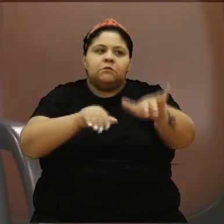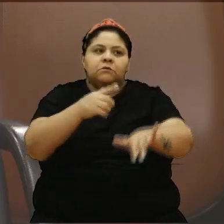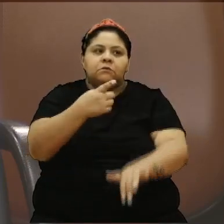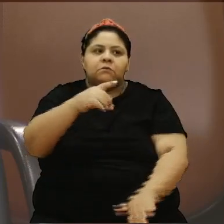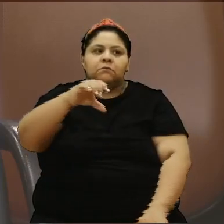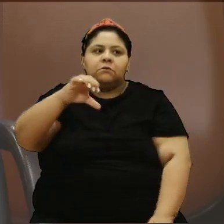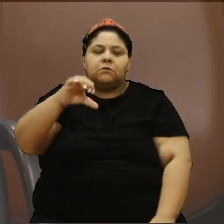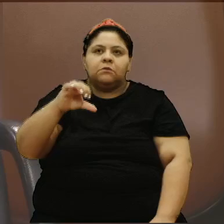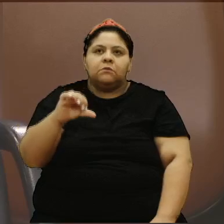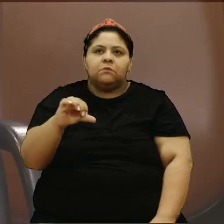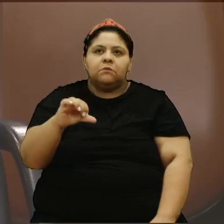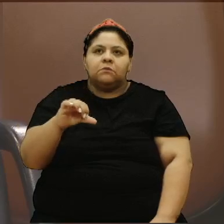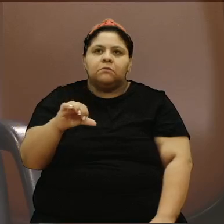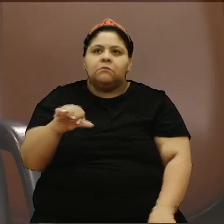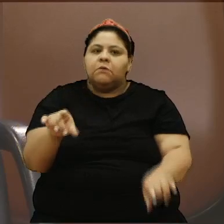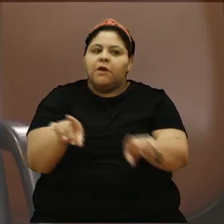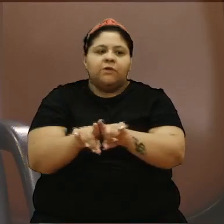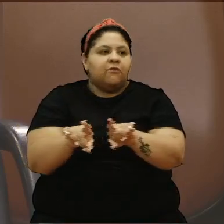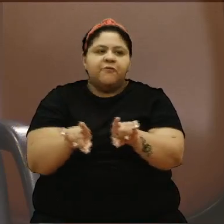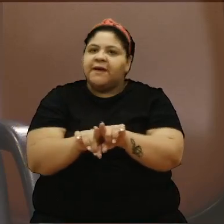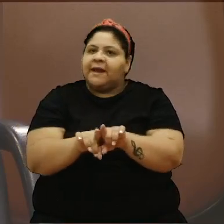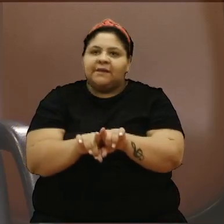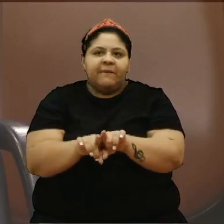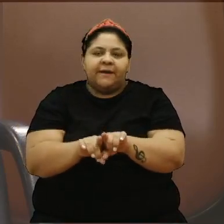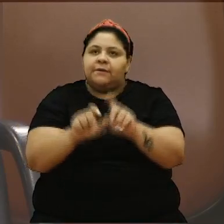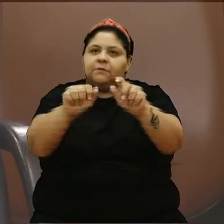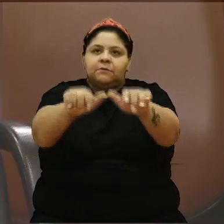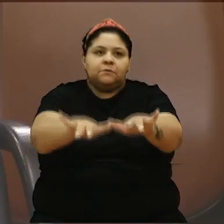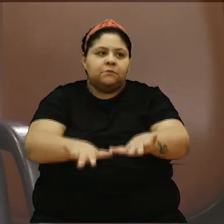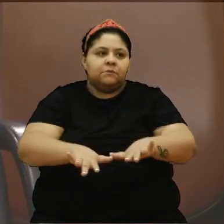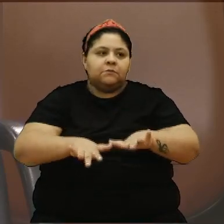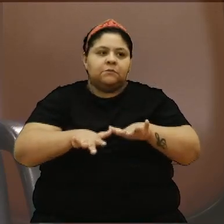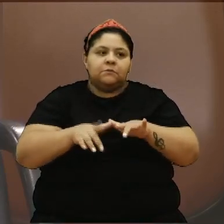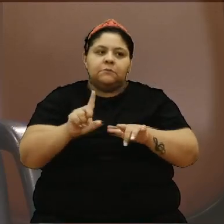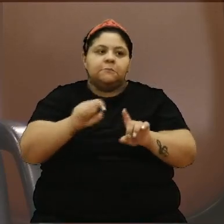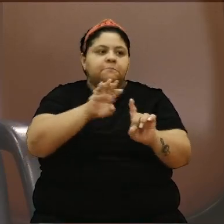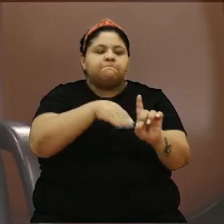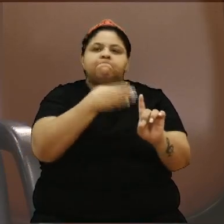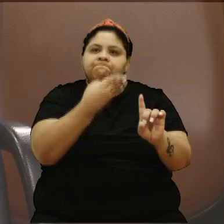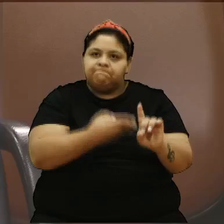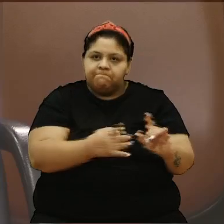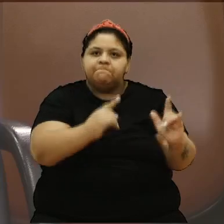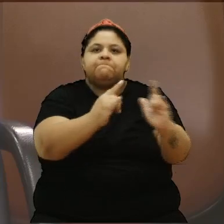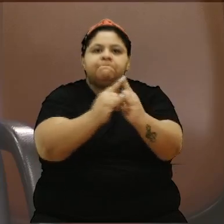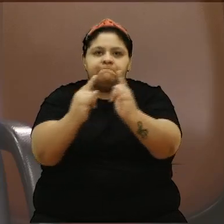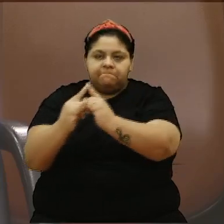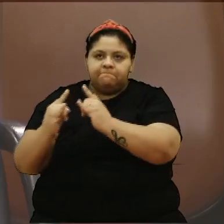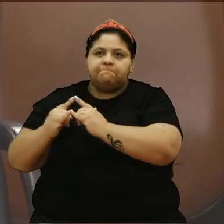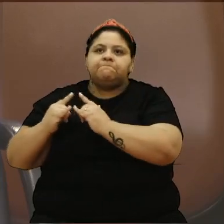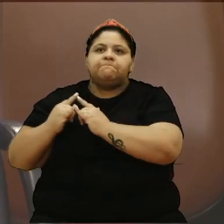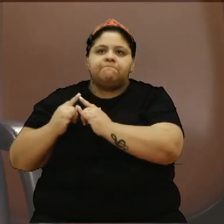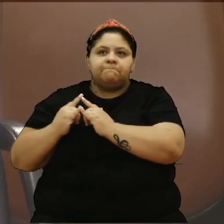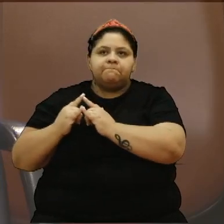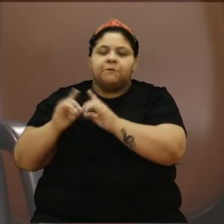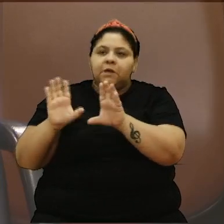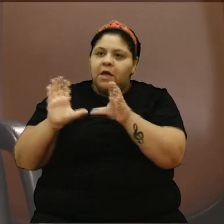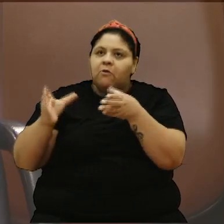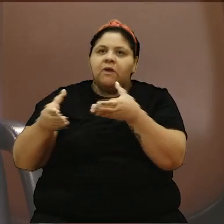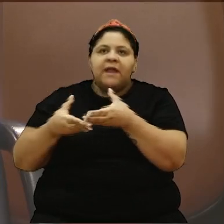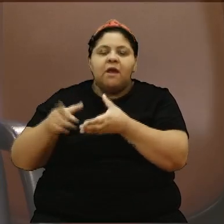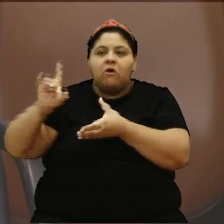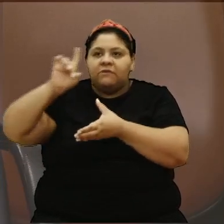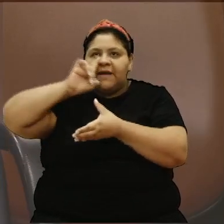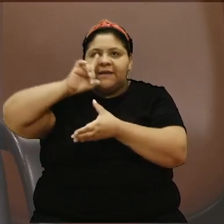horas, estejam aqui no plenário da Câmara para a gente homenagear essa entidade que tanto faz pelo Clube de Mães